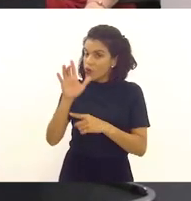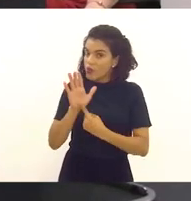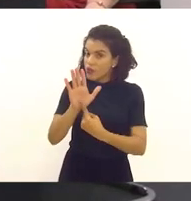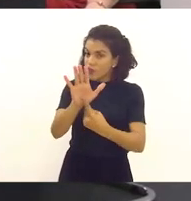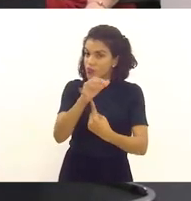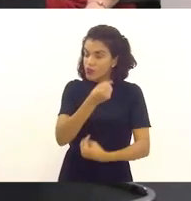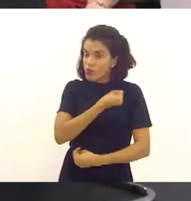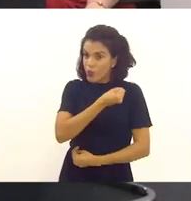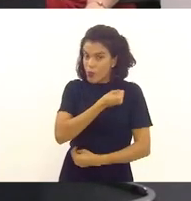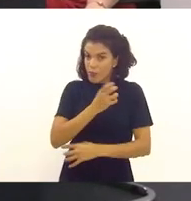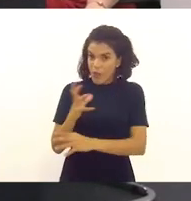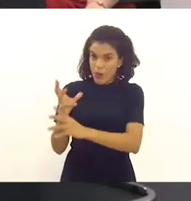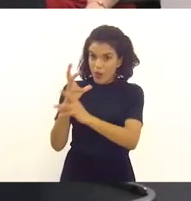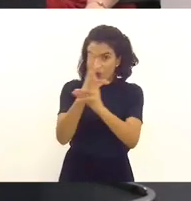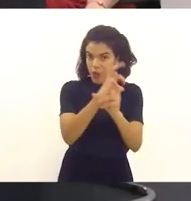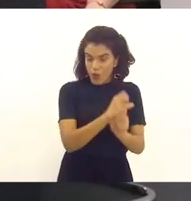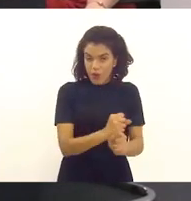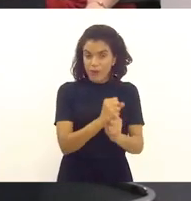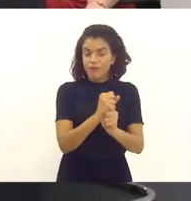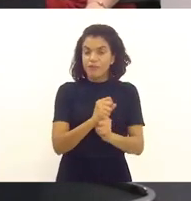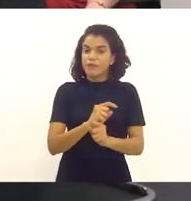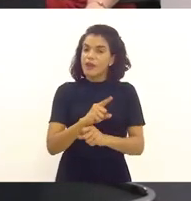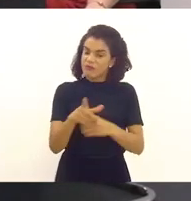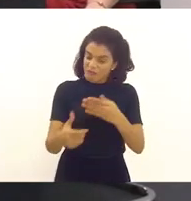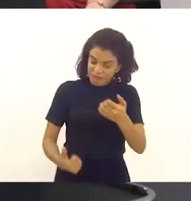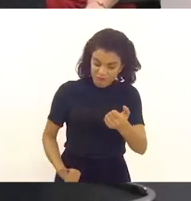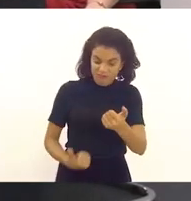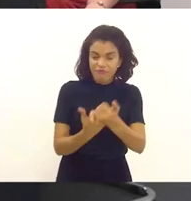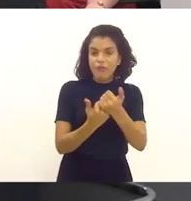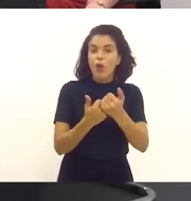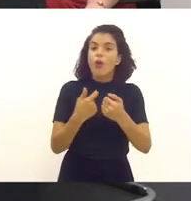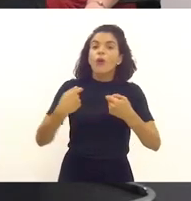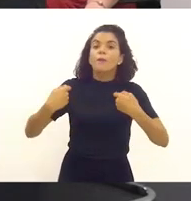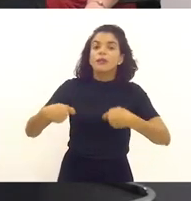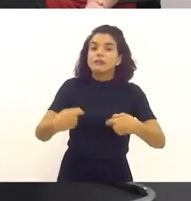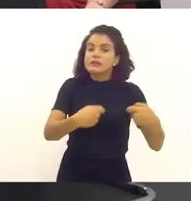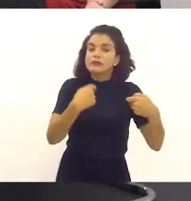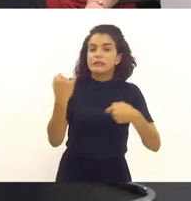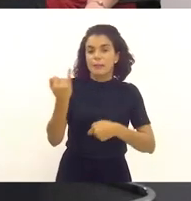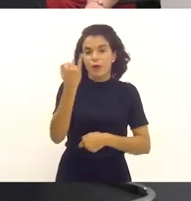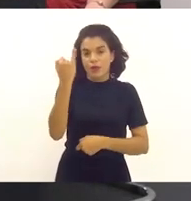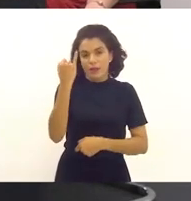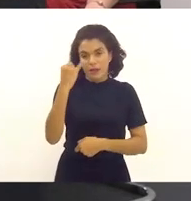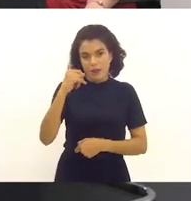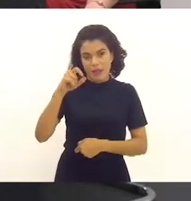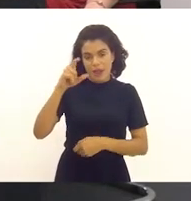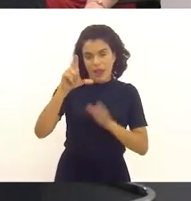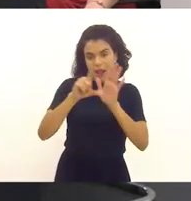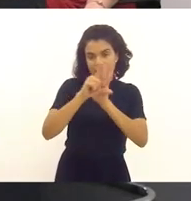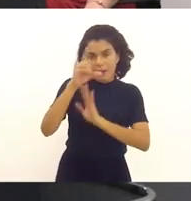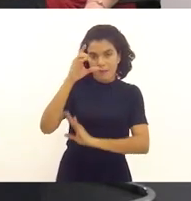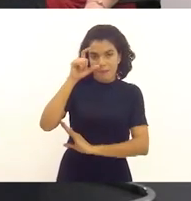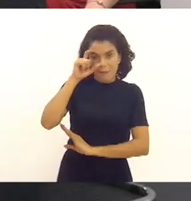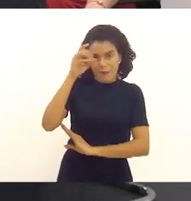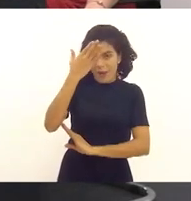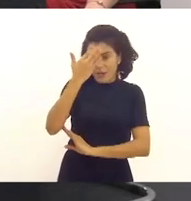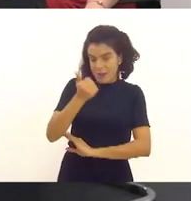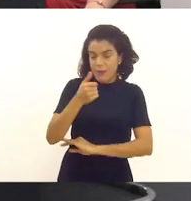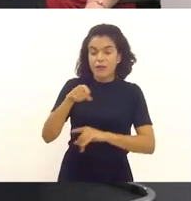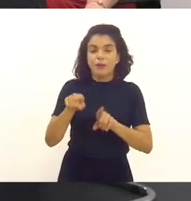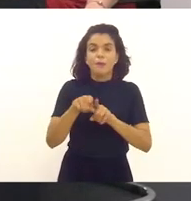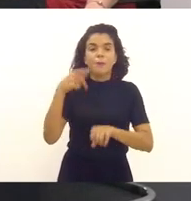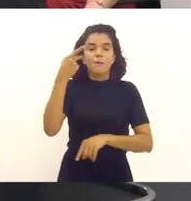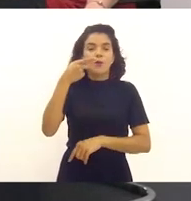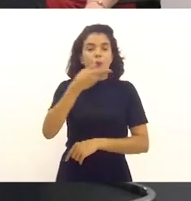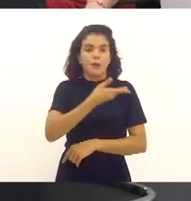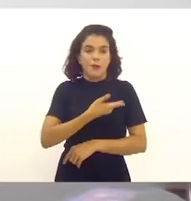e aí é um número para a gente reforçar o quanto é importante essa Lei Maria da Penha e o quanto é importante toda essa política